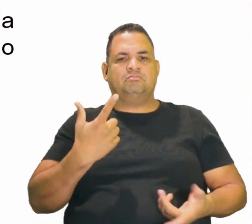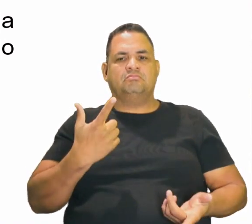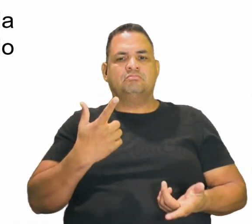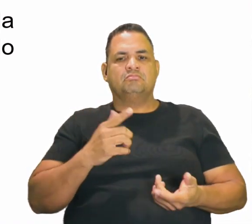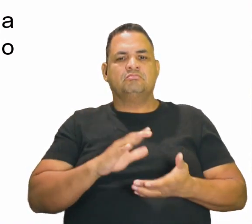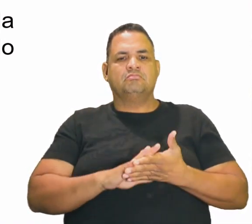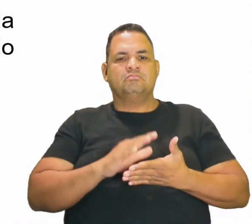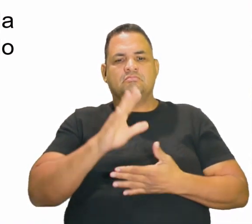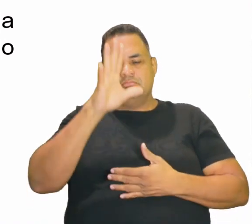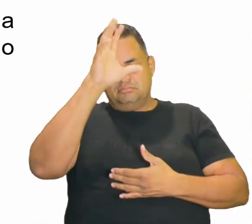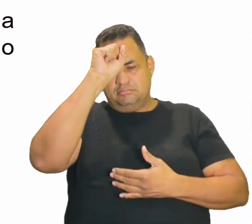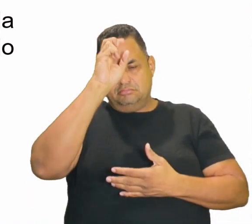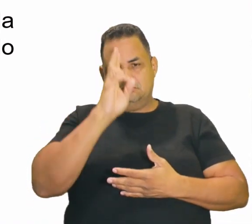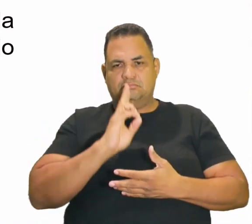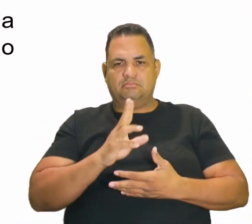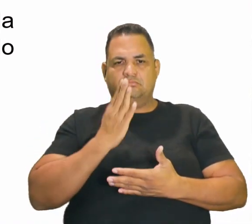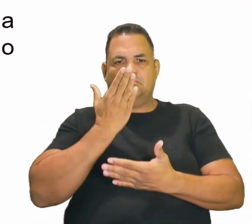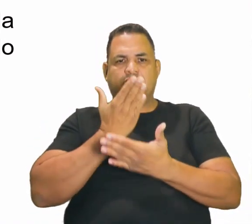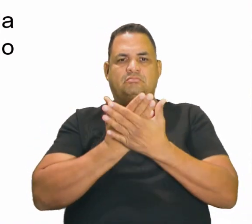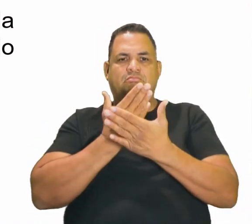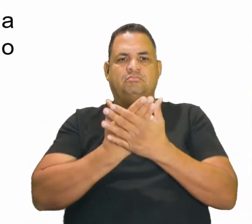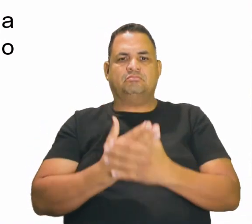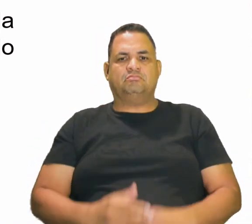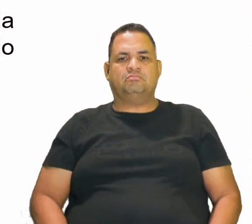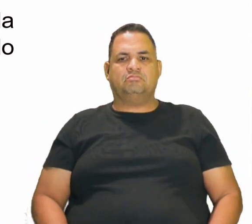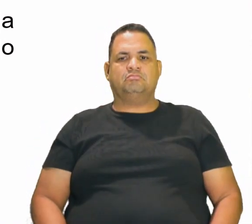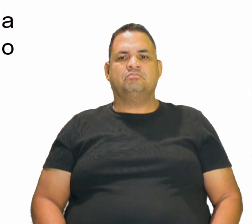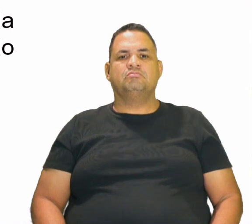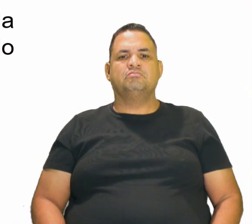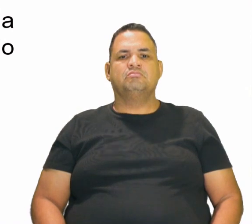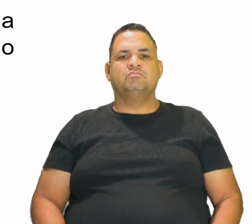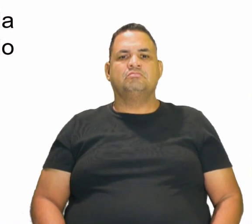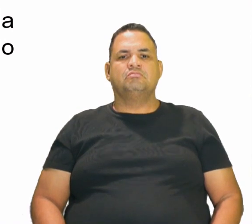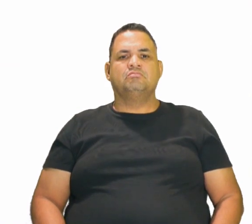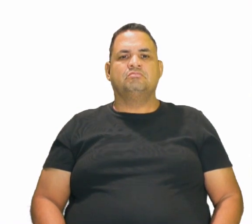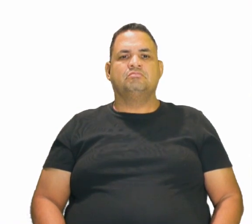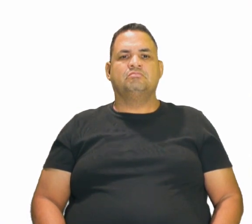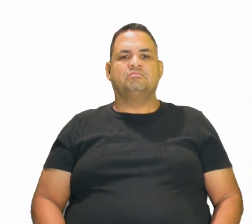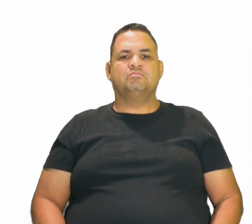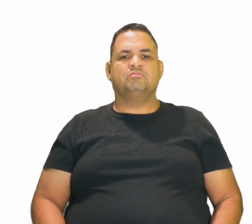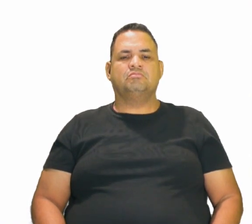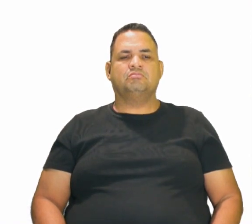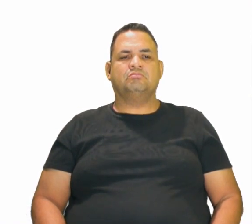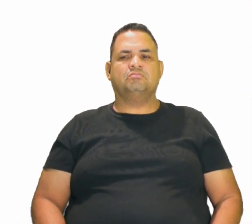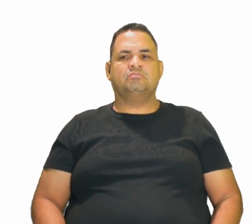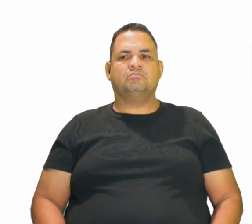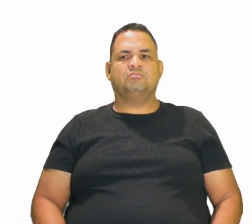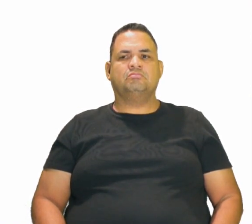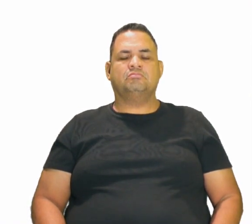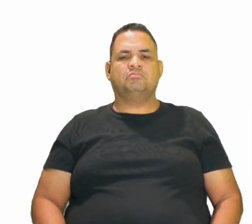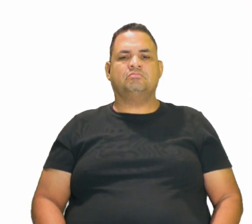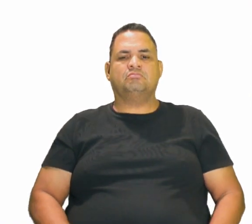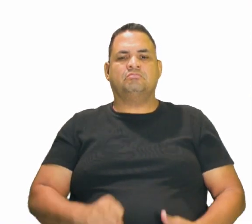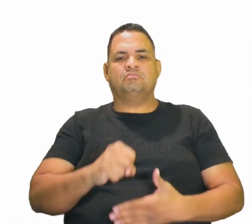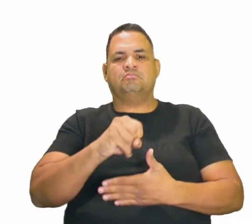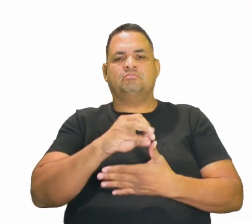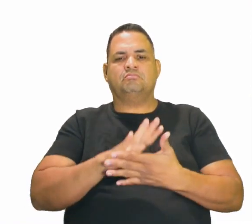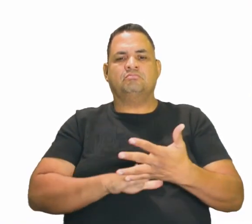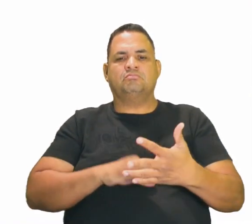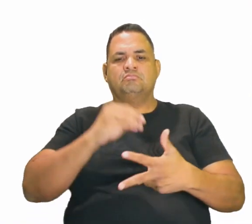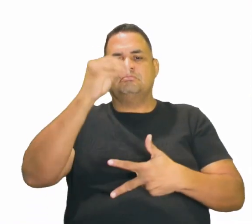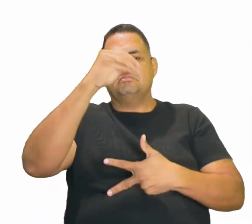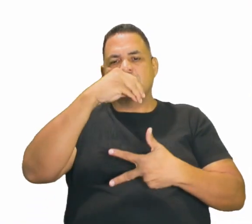vocês aprenderam durante a aula muito bem vamos para uma questão do